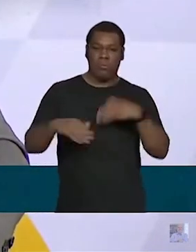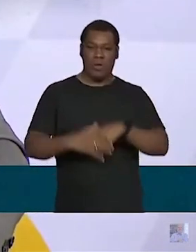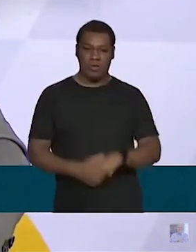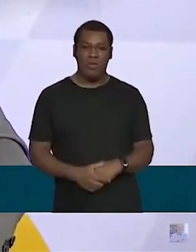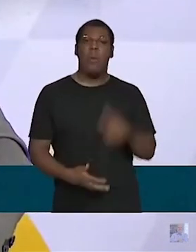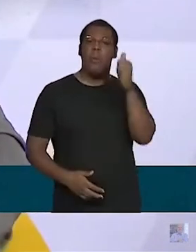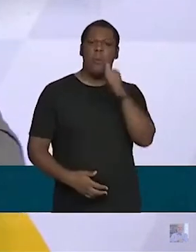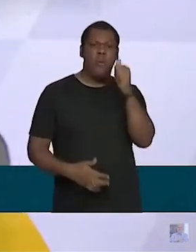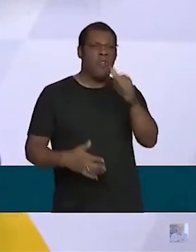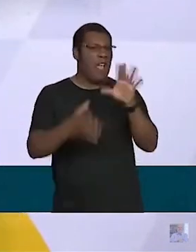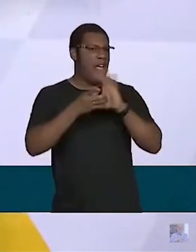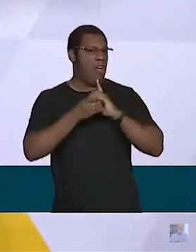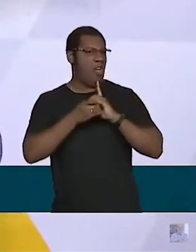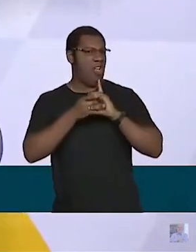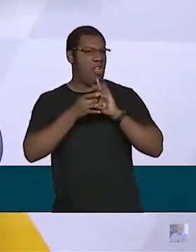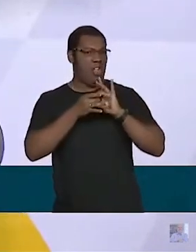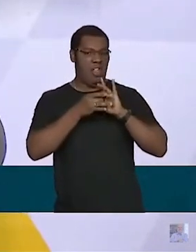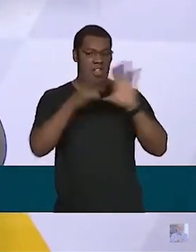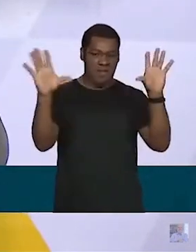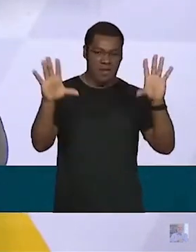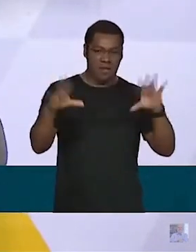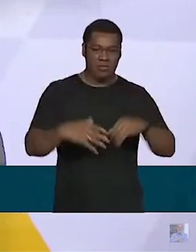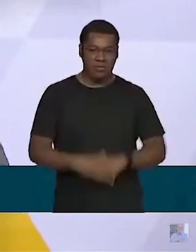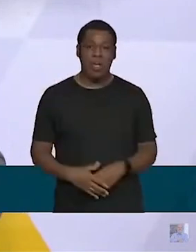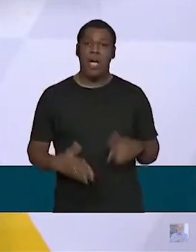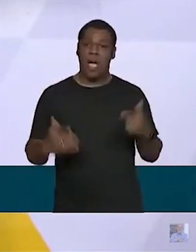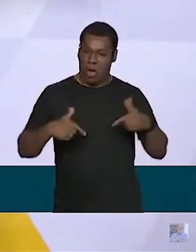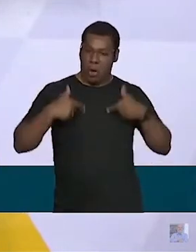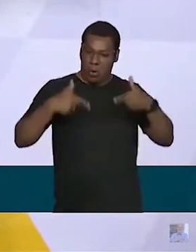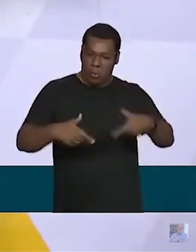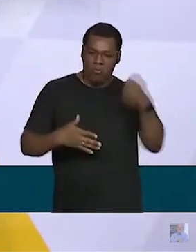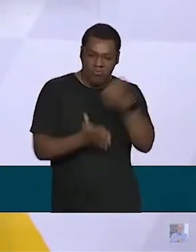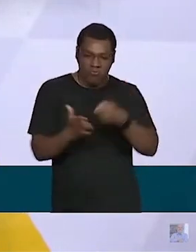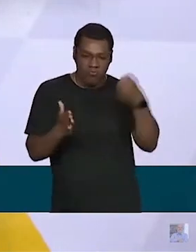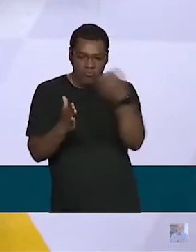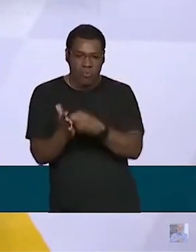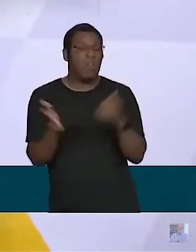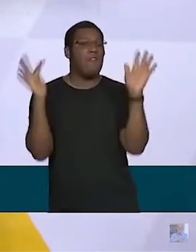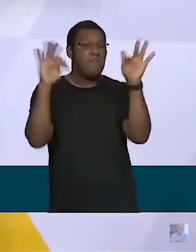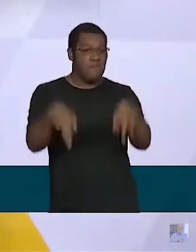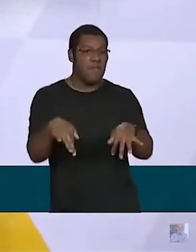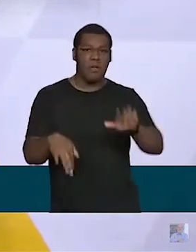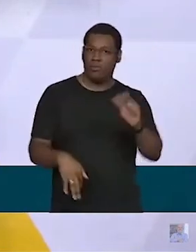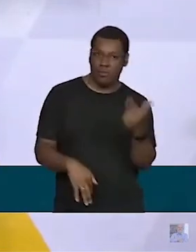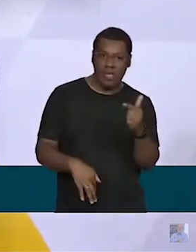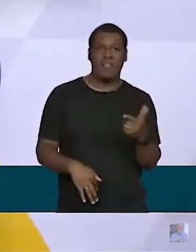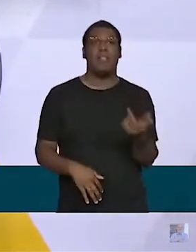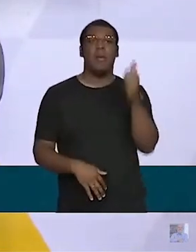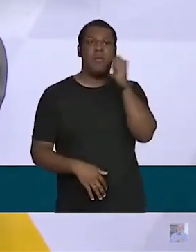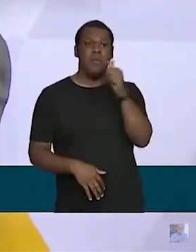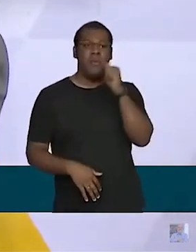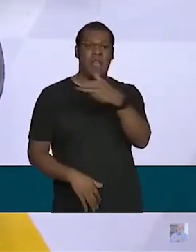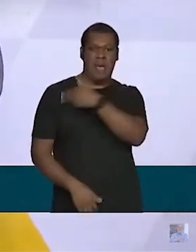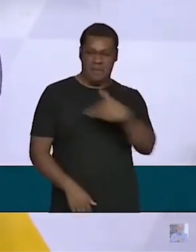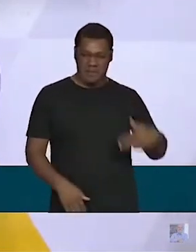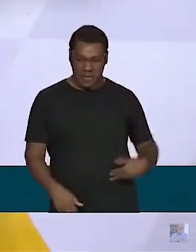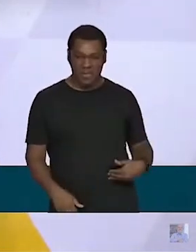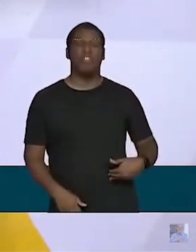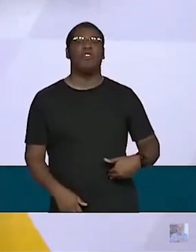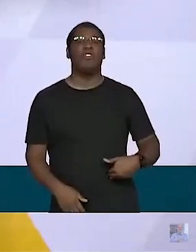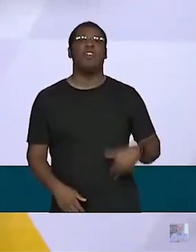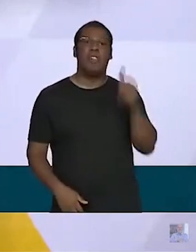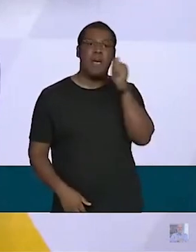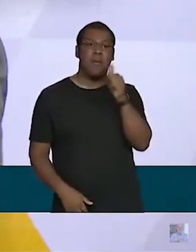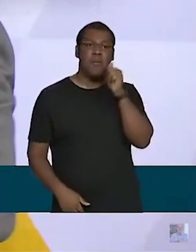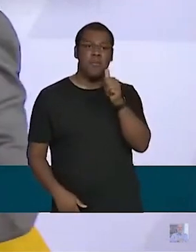quer liberdade. Por isso, essa será uma luta sem trégua e, por isso, a nosso querido ministro das Mulheres, a Maria